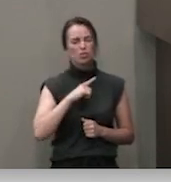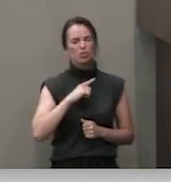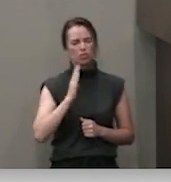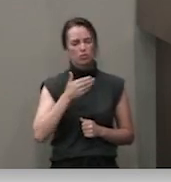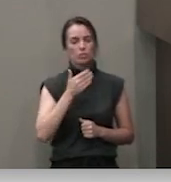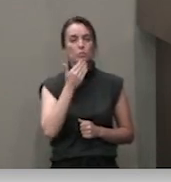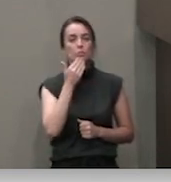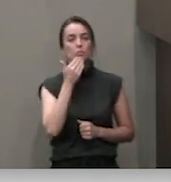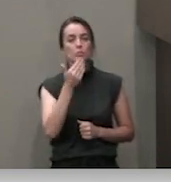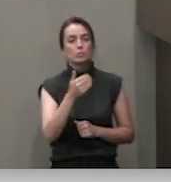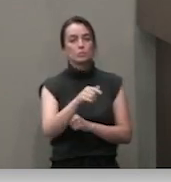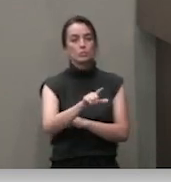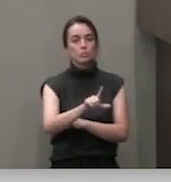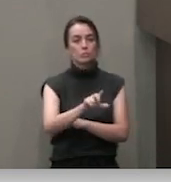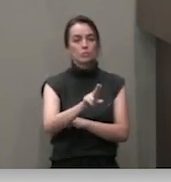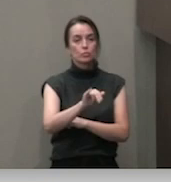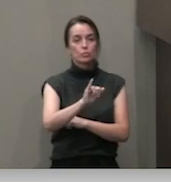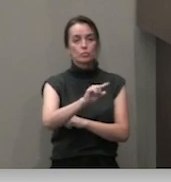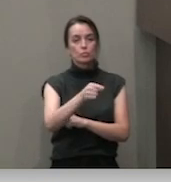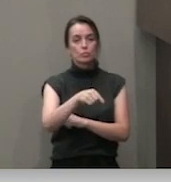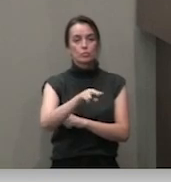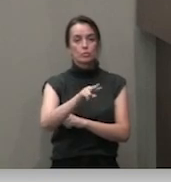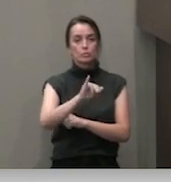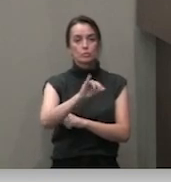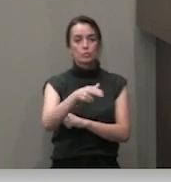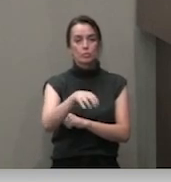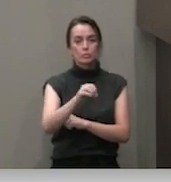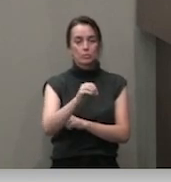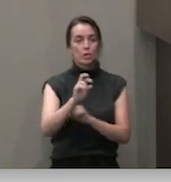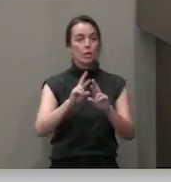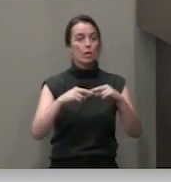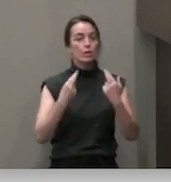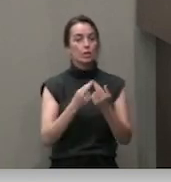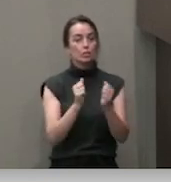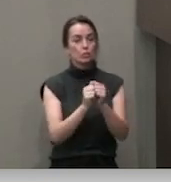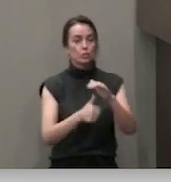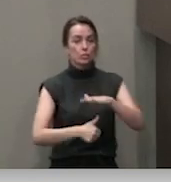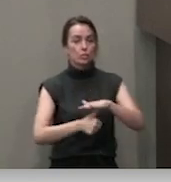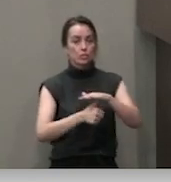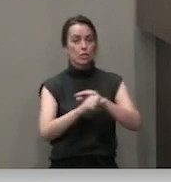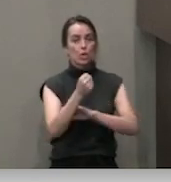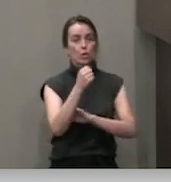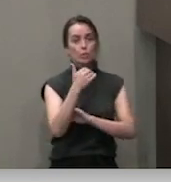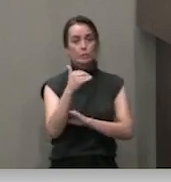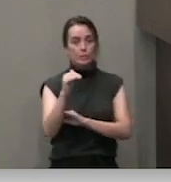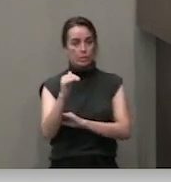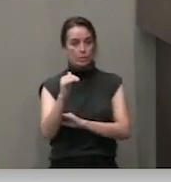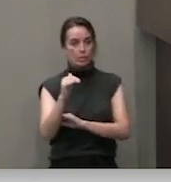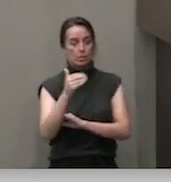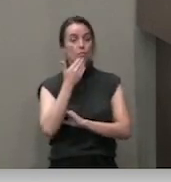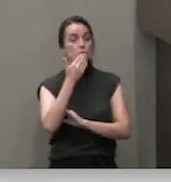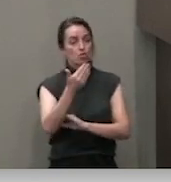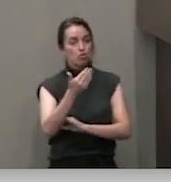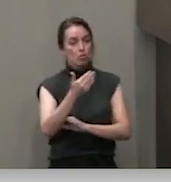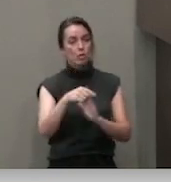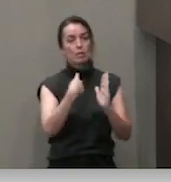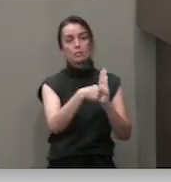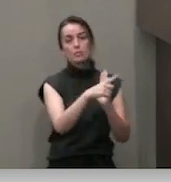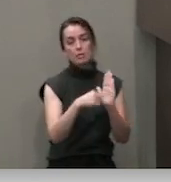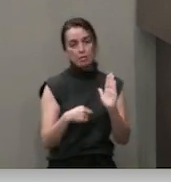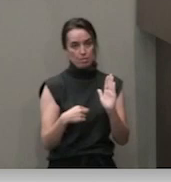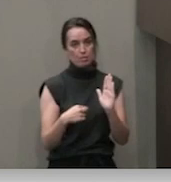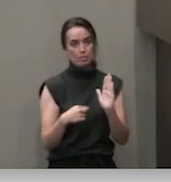inhar uma reunião de líderes às 8:30 Eu Vou solicitar que suspensa suspenda